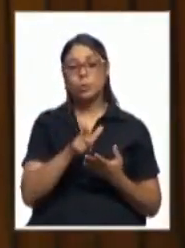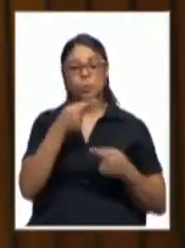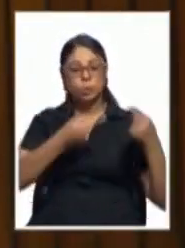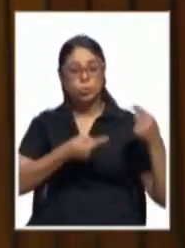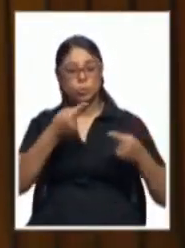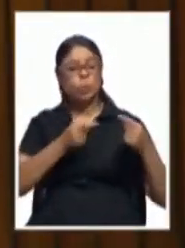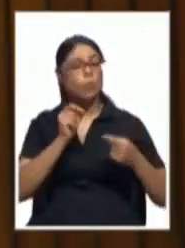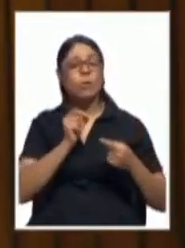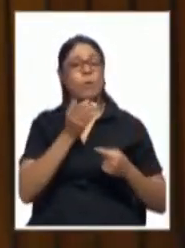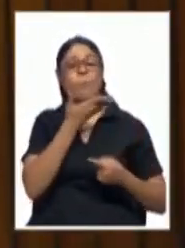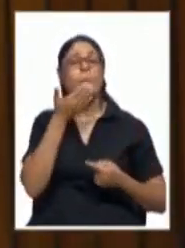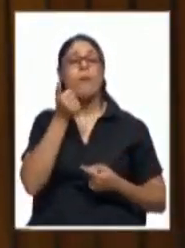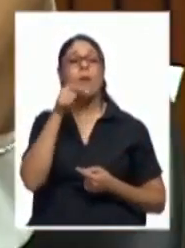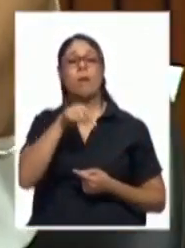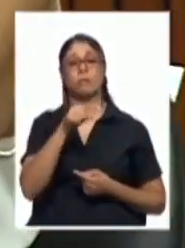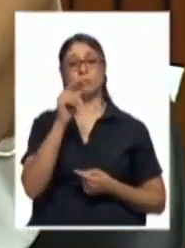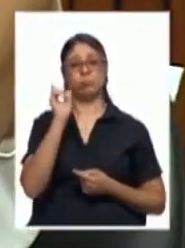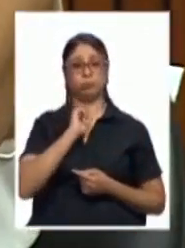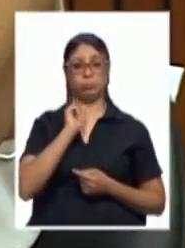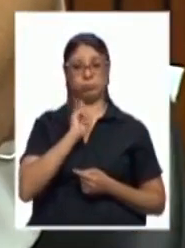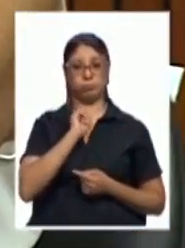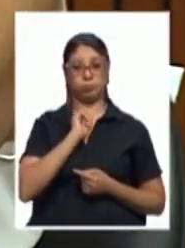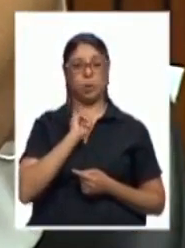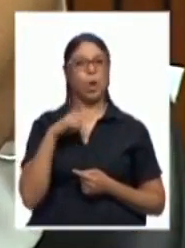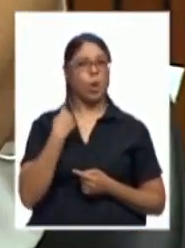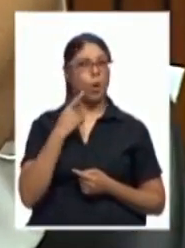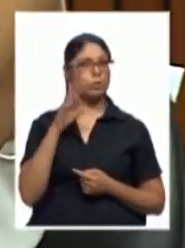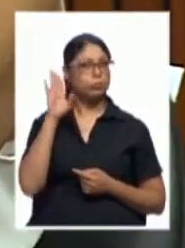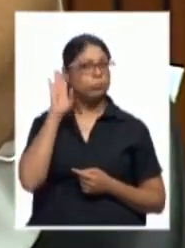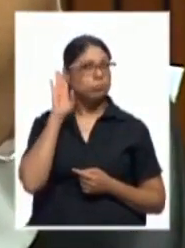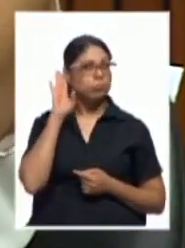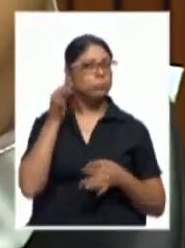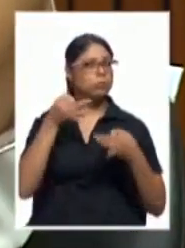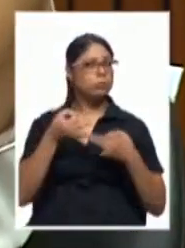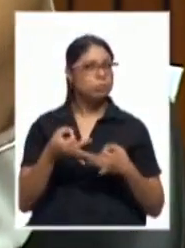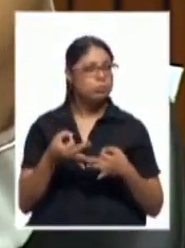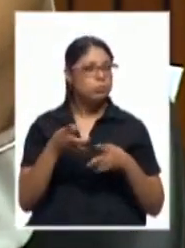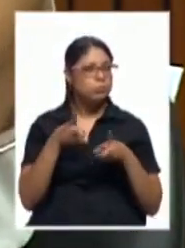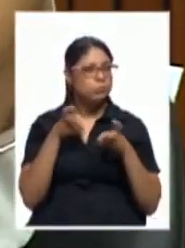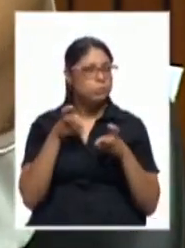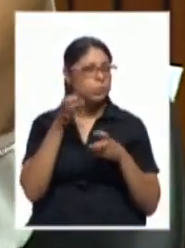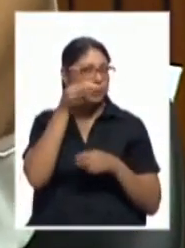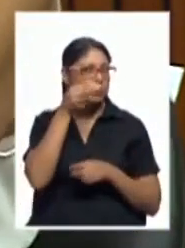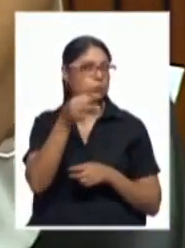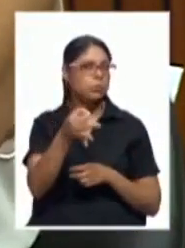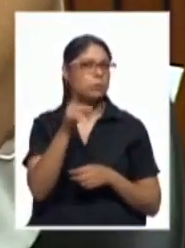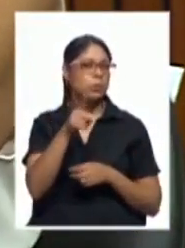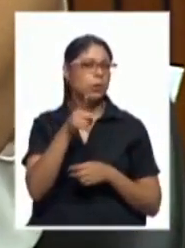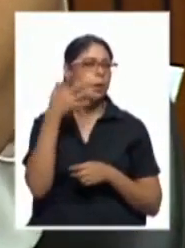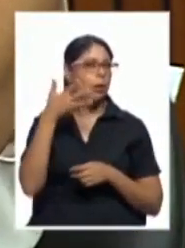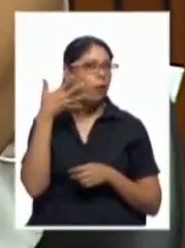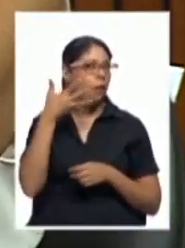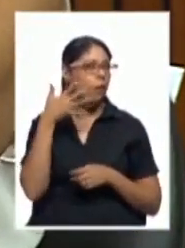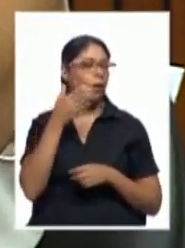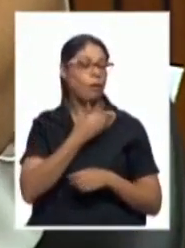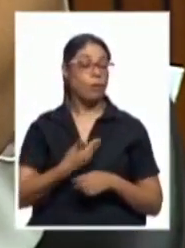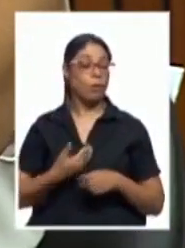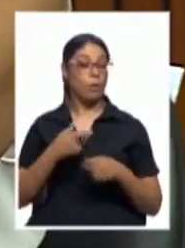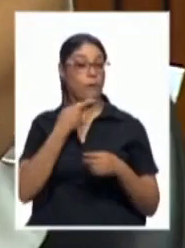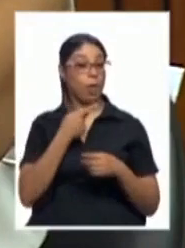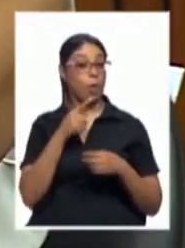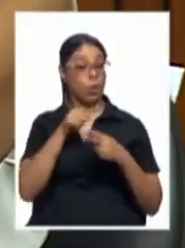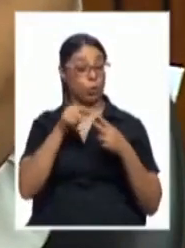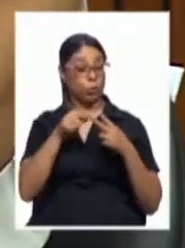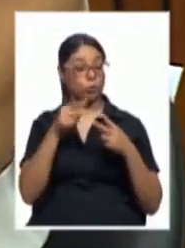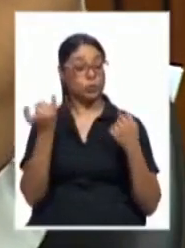para Minas Gerais. Nós ouvimos atentamente o discurso do governador, que apresentou duas grandes questões. Primeiro, o plano